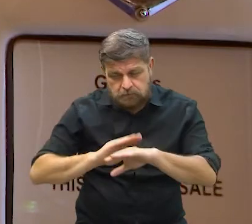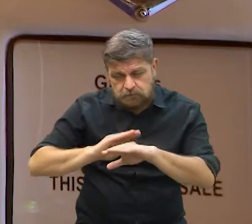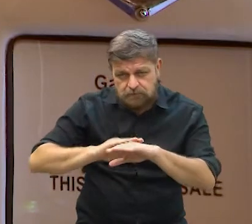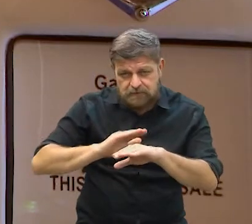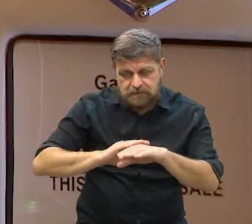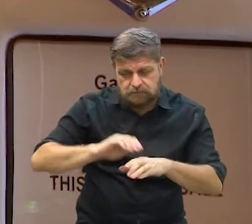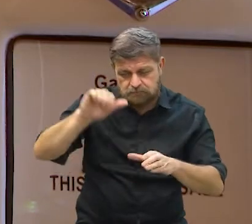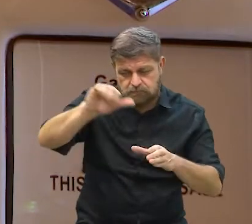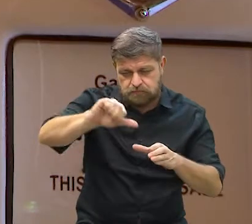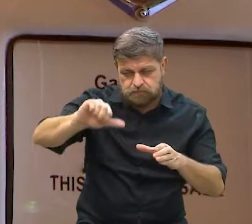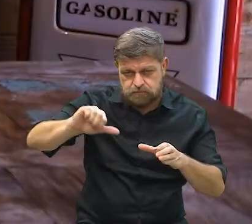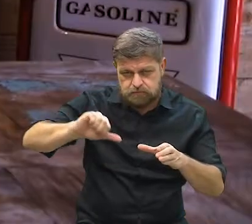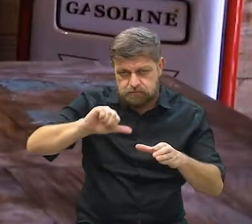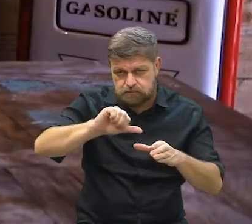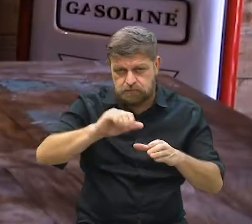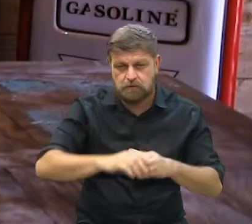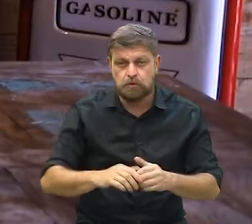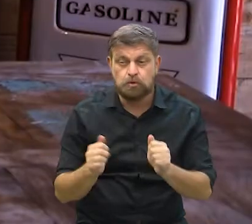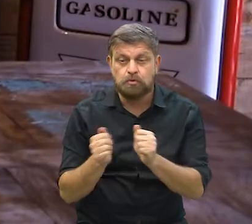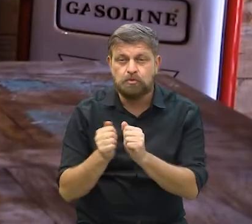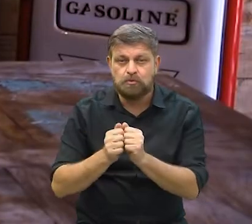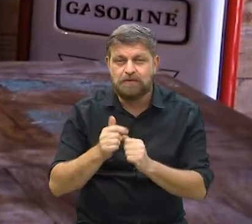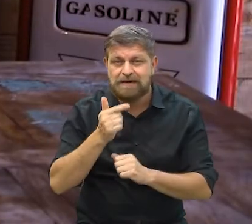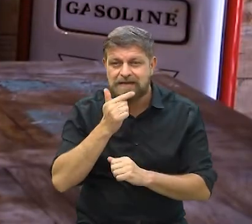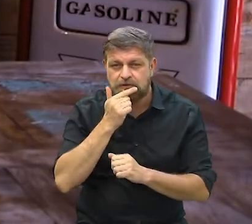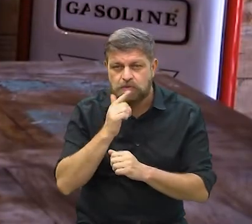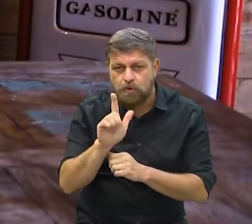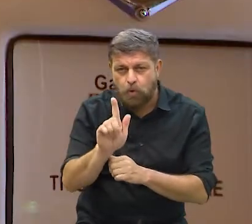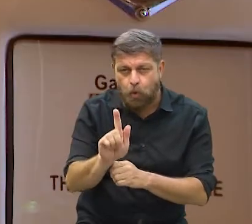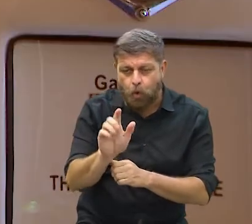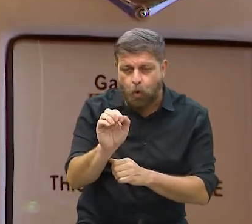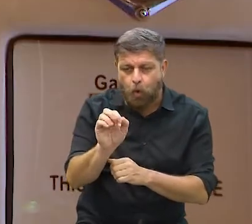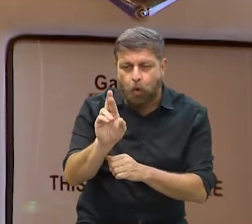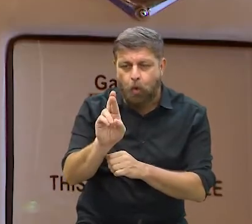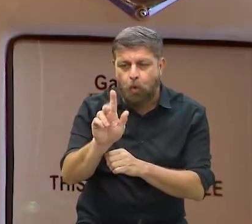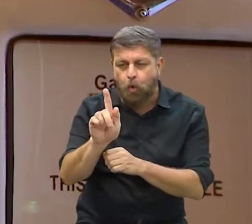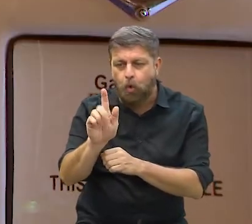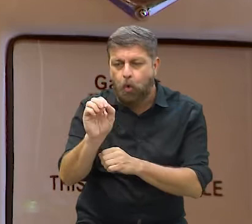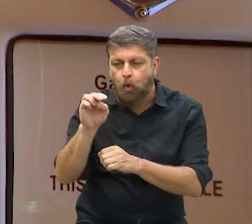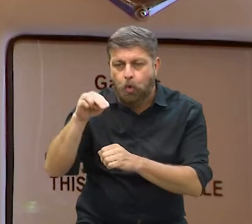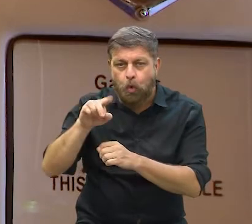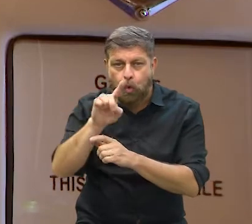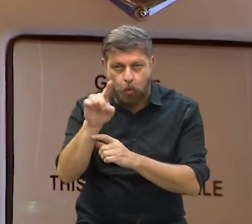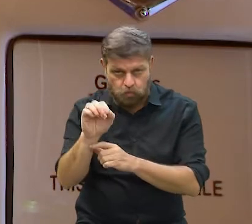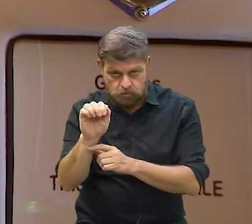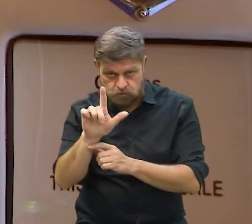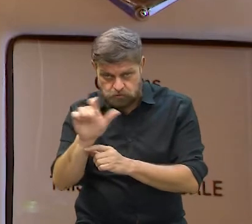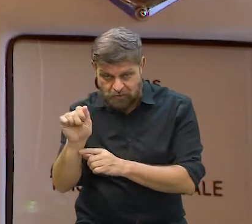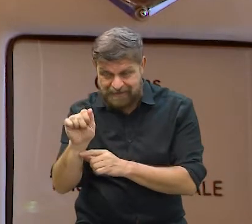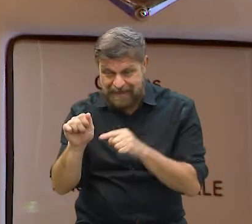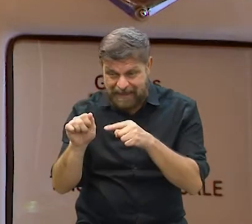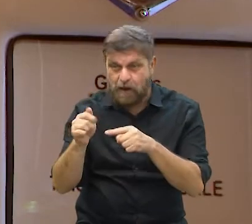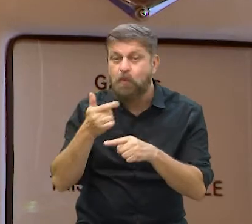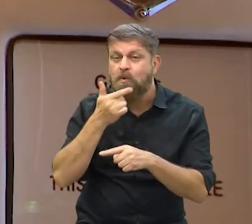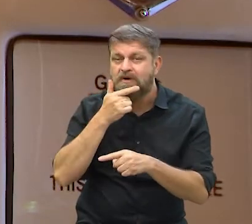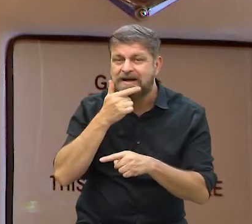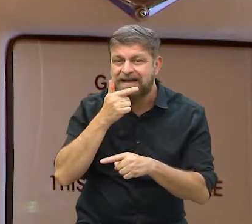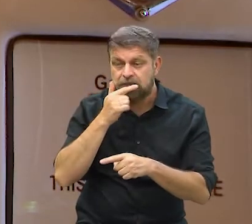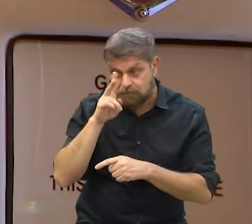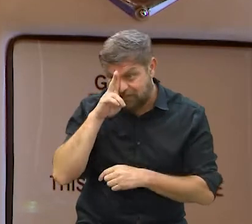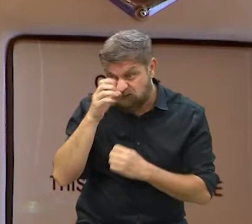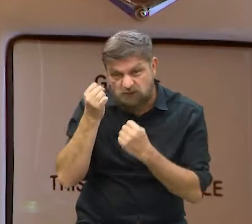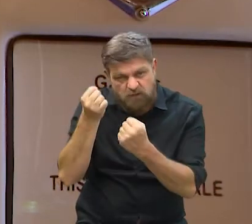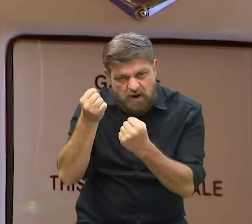molho virar um molho gorgonzola, tá? Pode botar o queijo gorgonzola, ele é um pouco mais